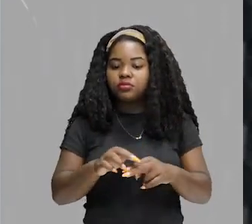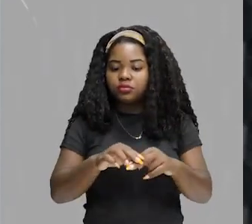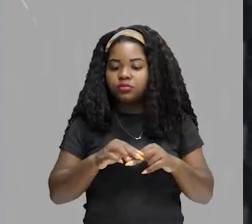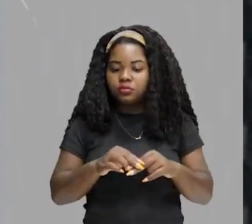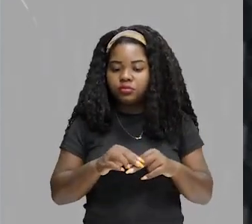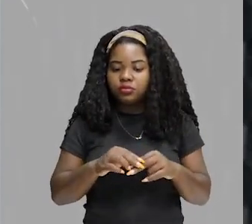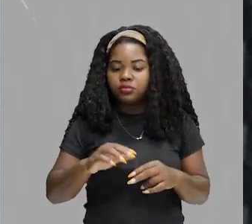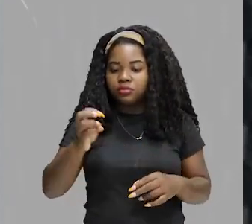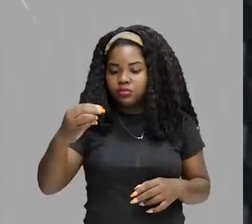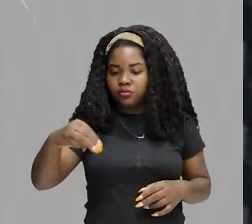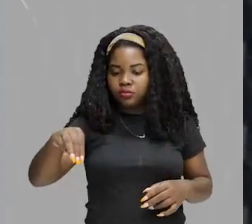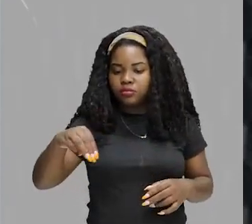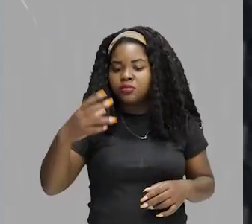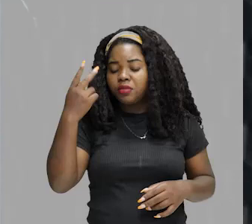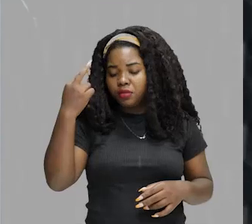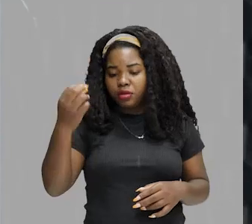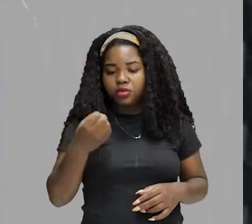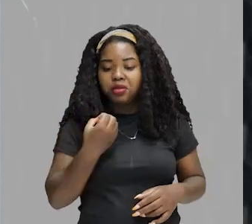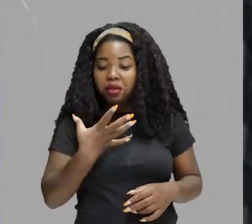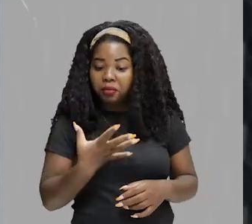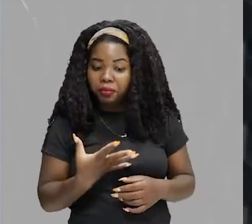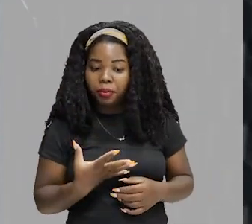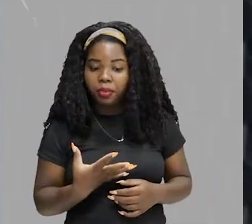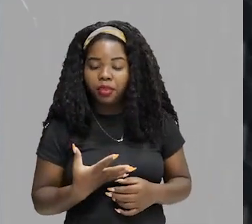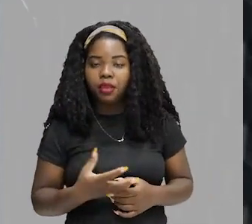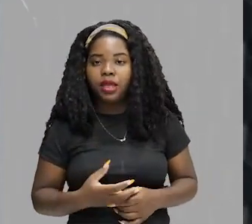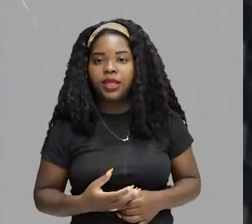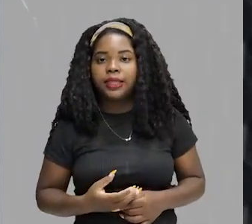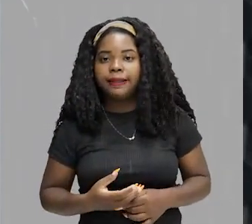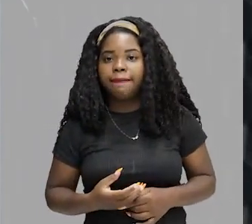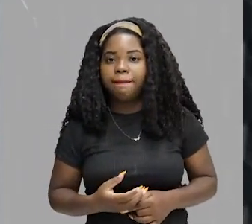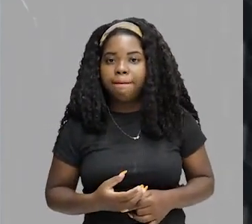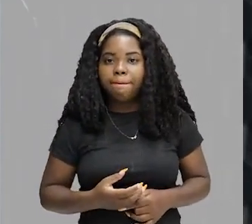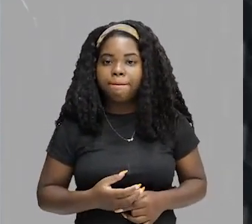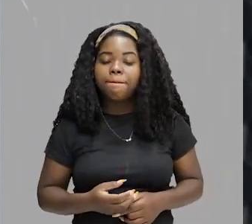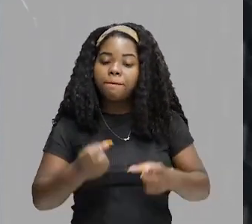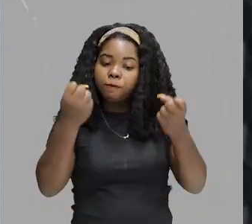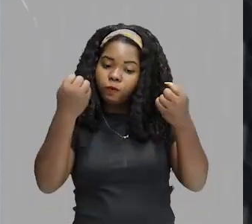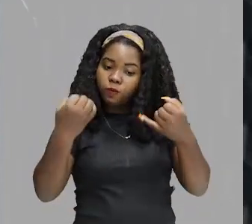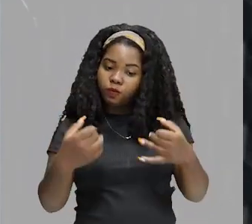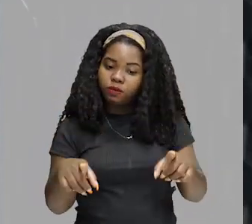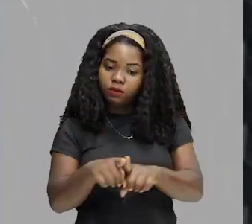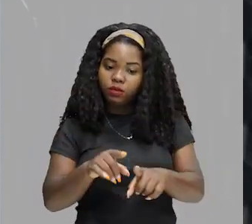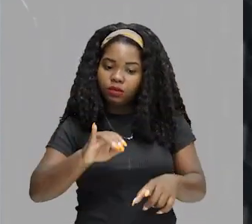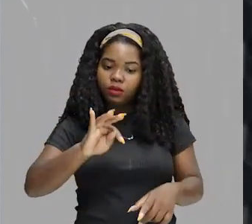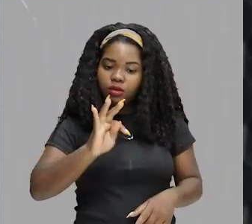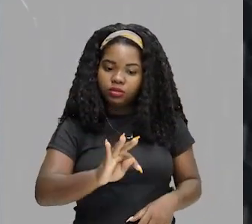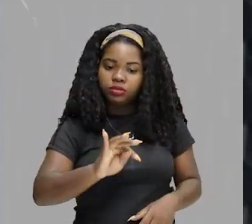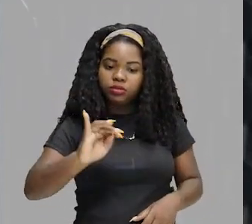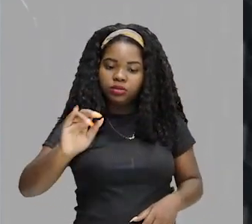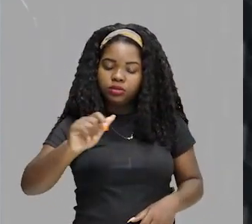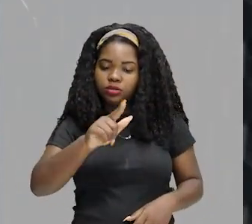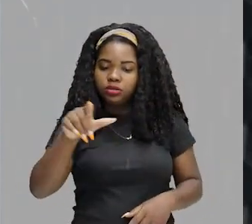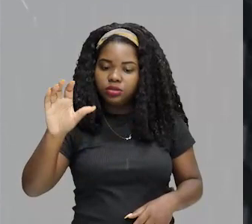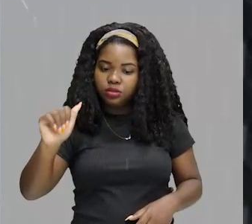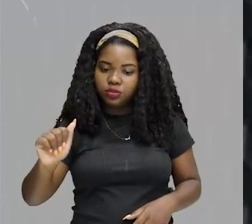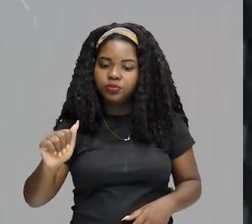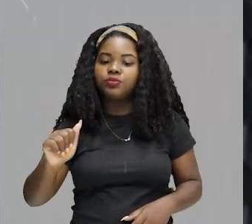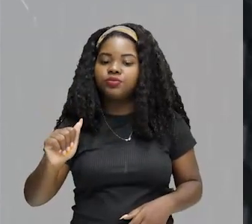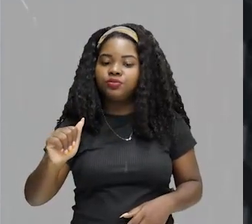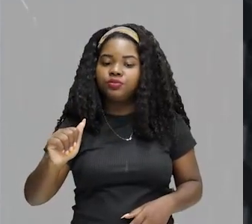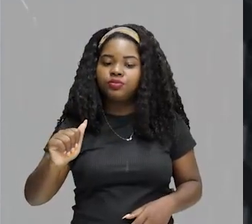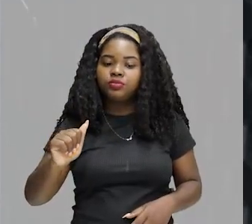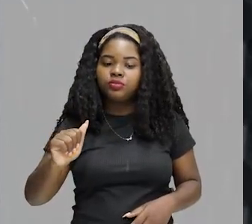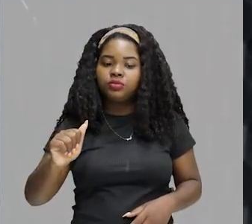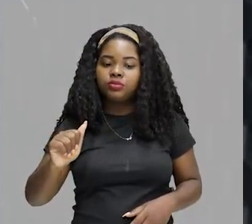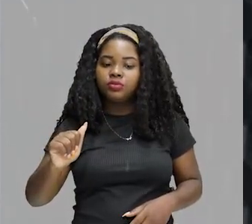handebol no Maranhão tem uma história bem bonita. Muitos de vocês, quando eu falei do handebol, eu falei para vocês de Tião, o Maravilha Negra, que foi considerado um dos